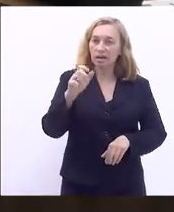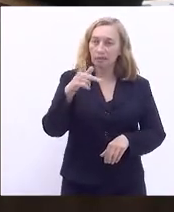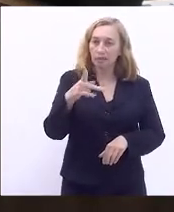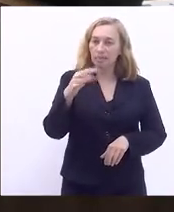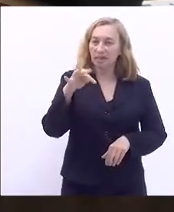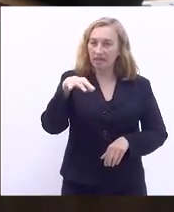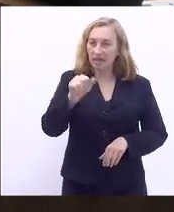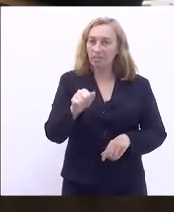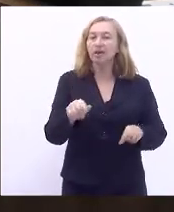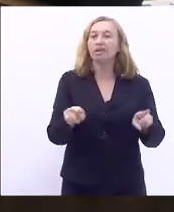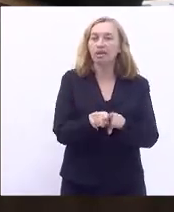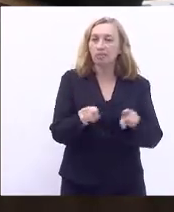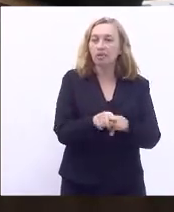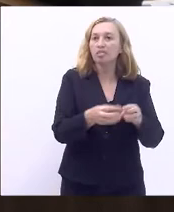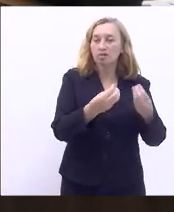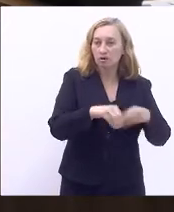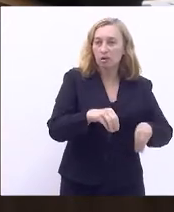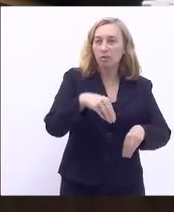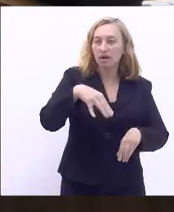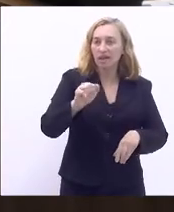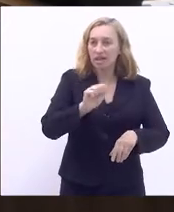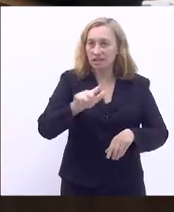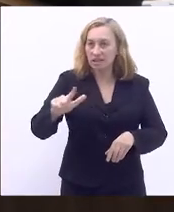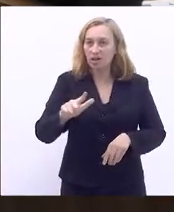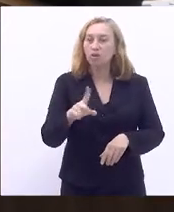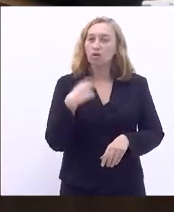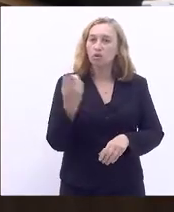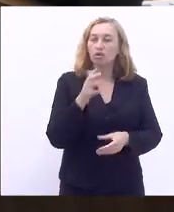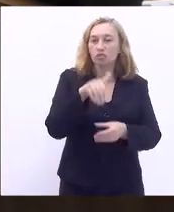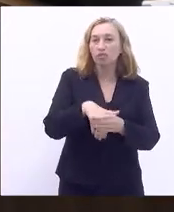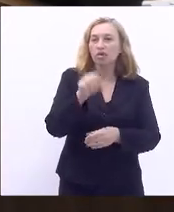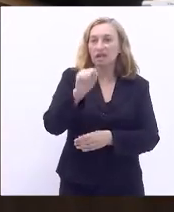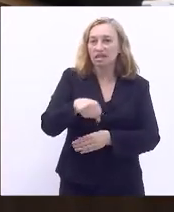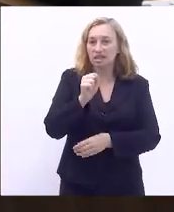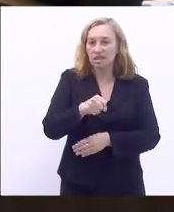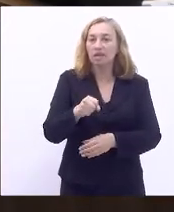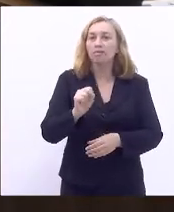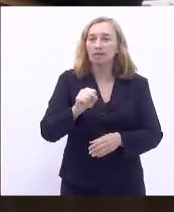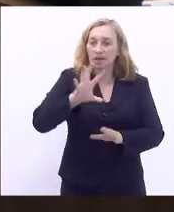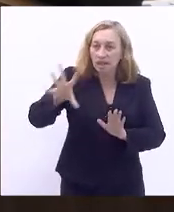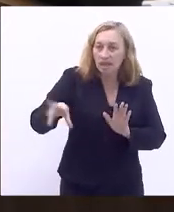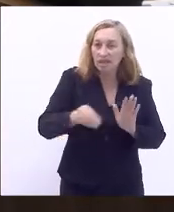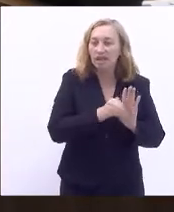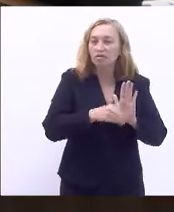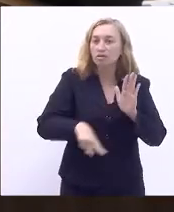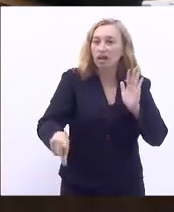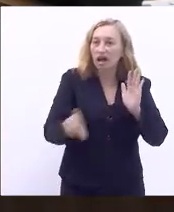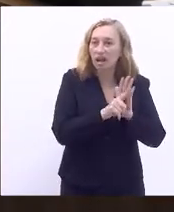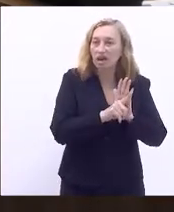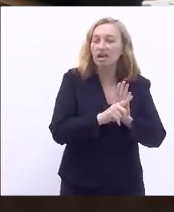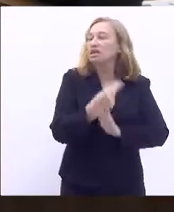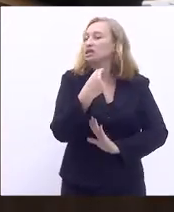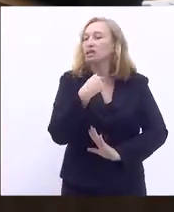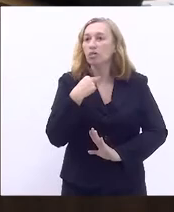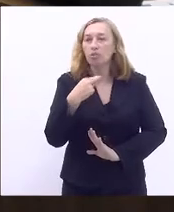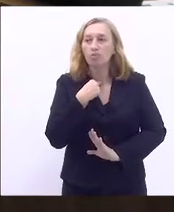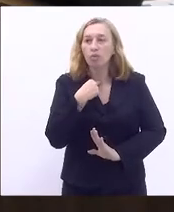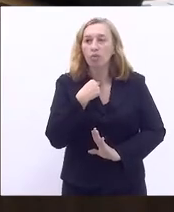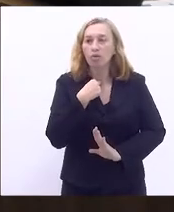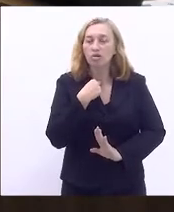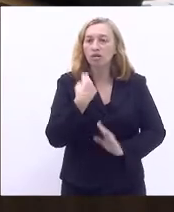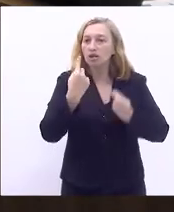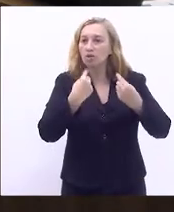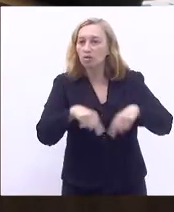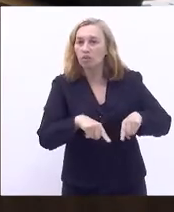nos manguezais. Por isso, o nosso voto é sim. Tem que estar na lei que não pode descumprir os